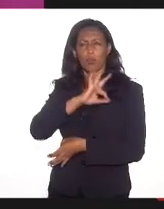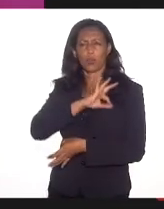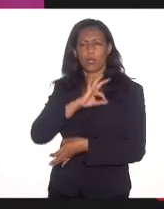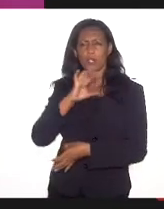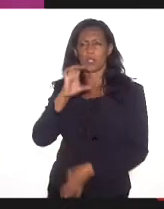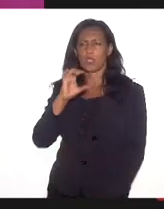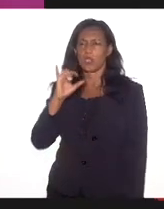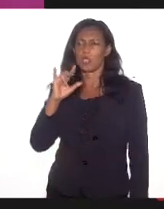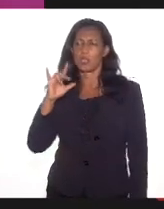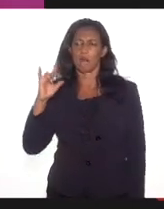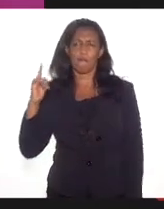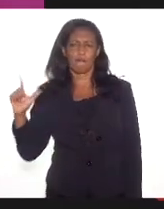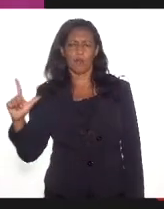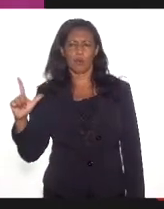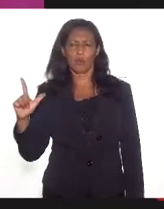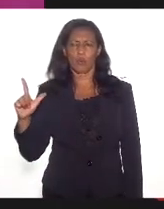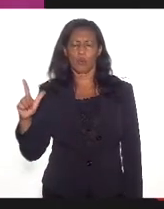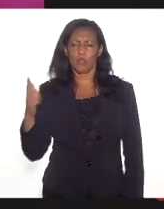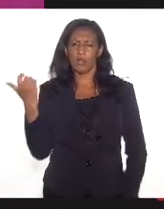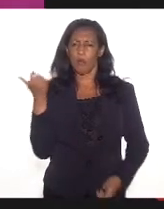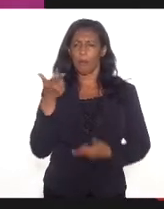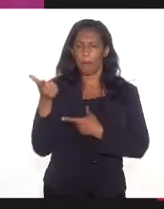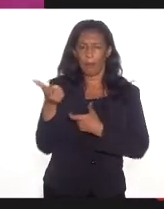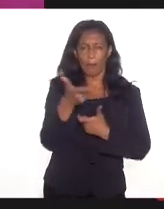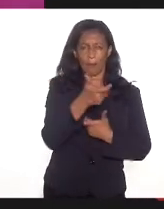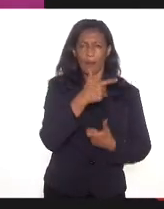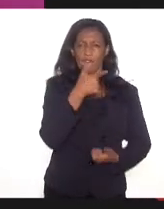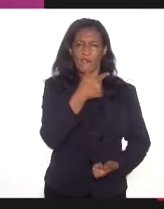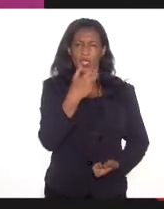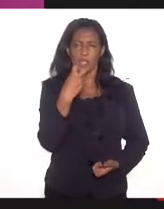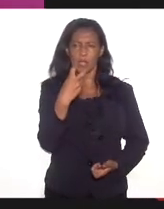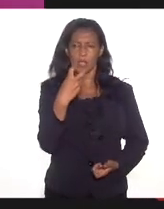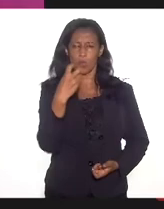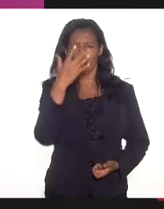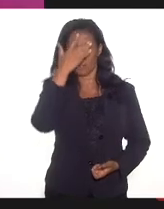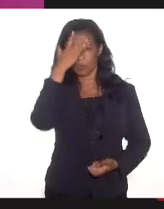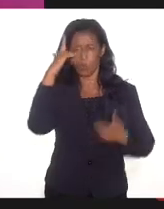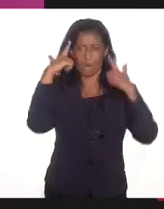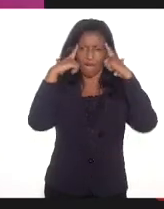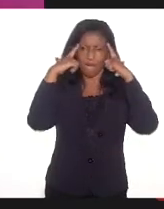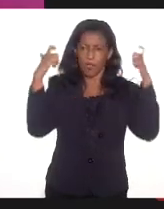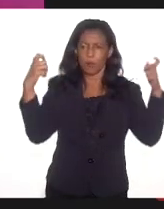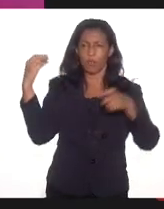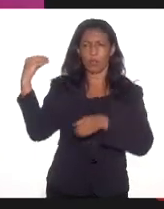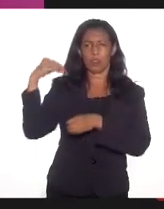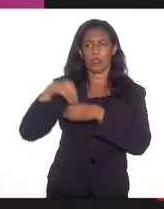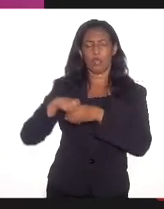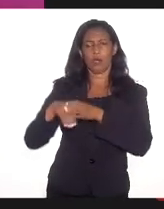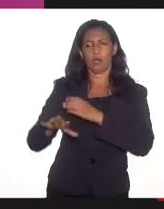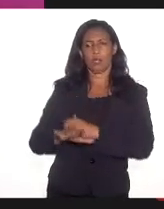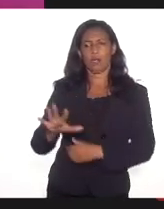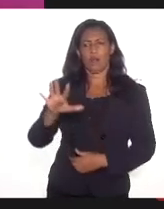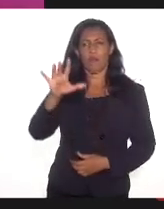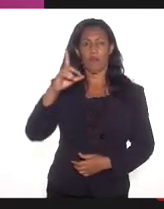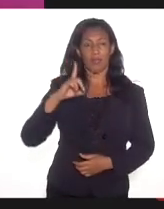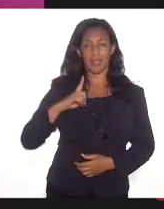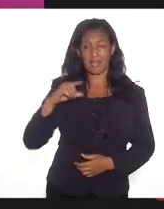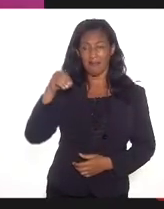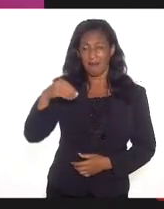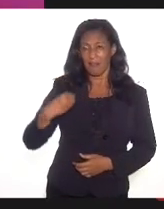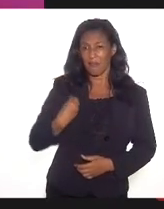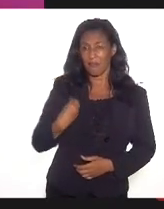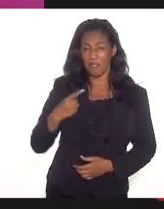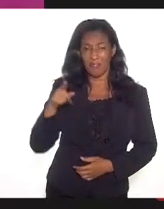pessoas e botaram terror o terror numa comunidade que tem pessoas de bem